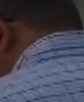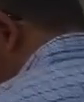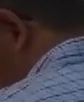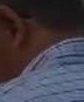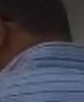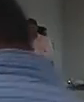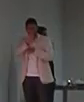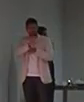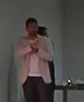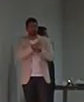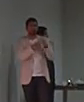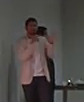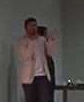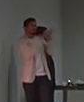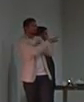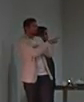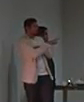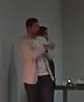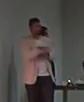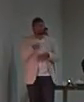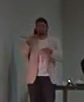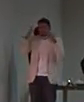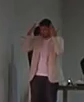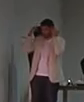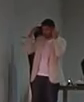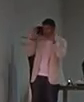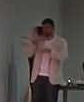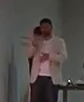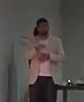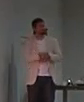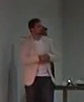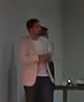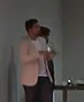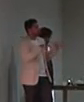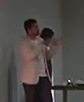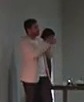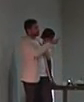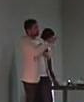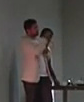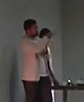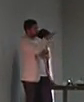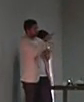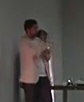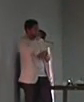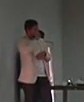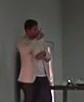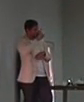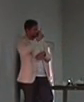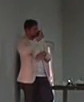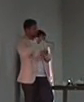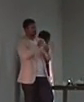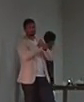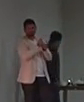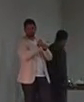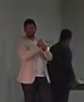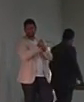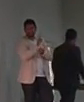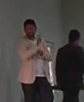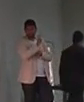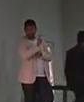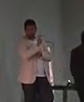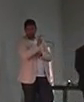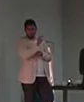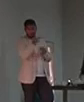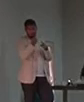Professor Valbérico, nós que estamos sob sua tutela há 4 anos, na verdade 5, porque você foi um